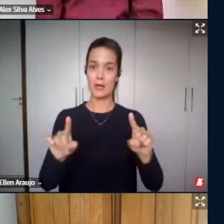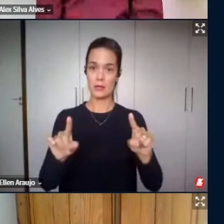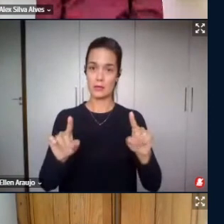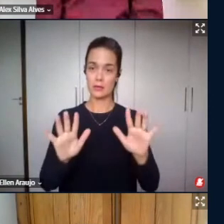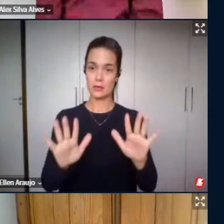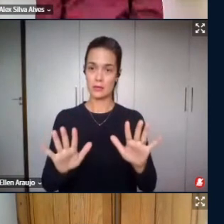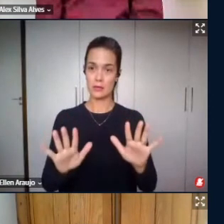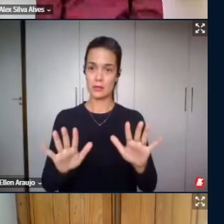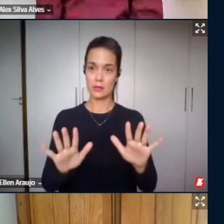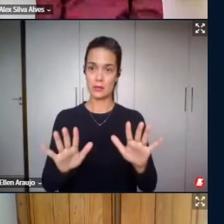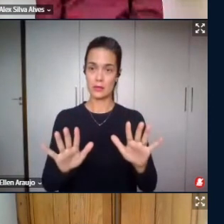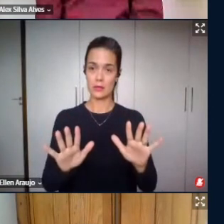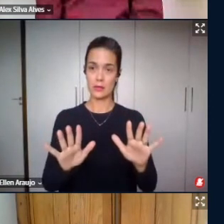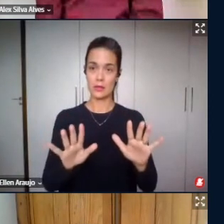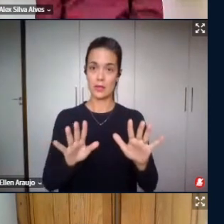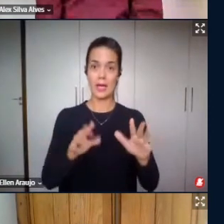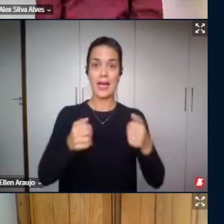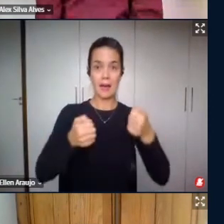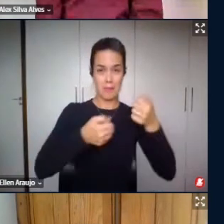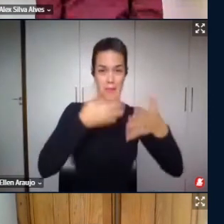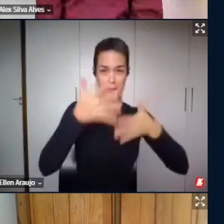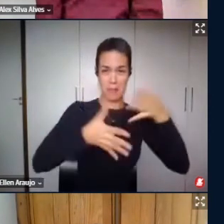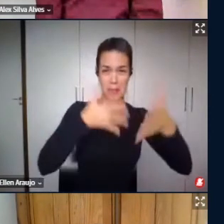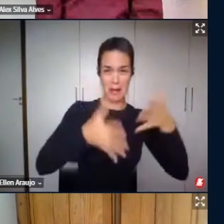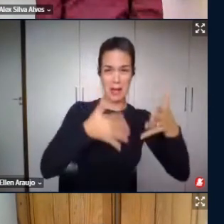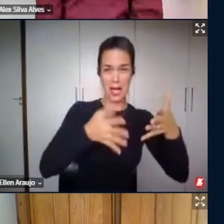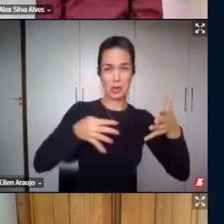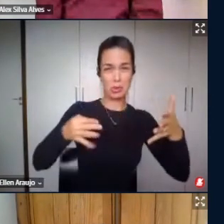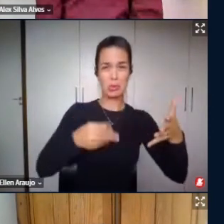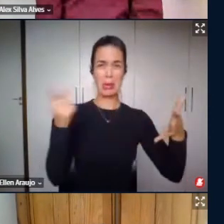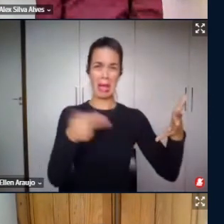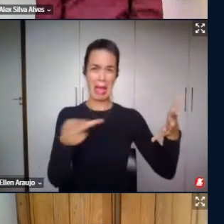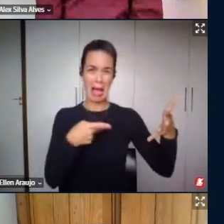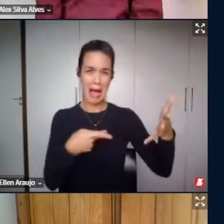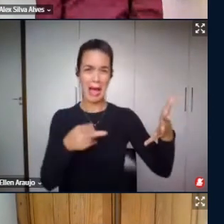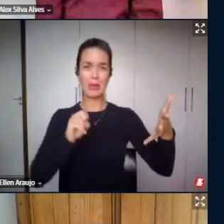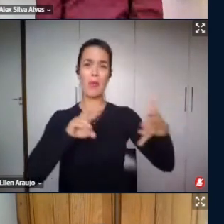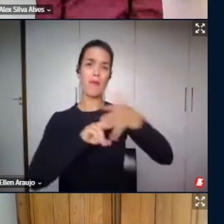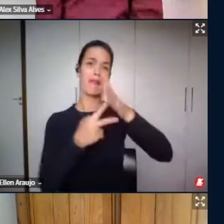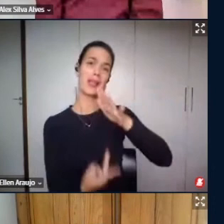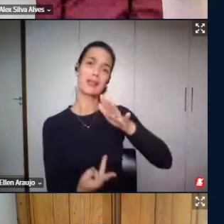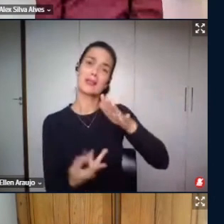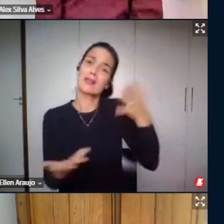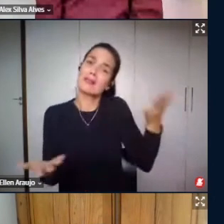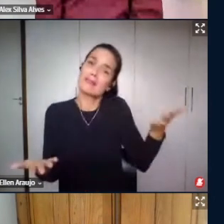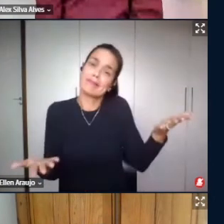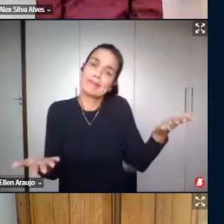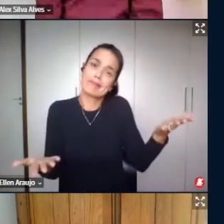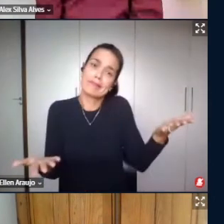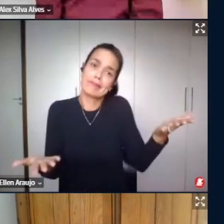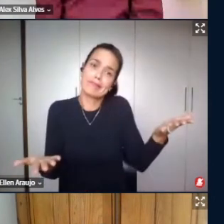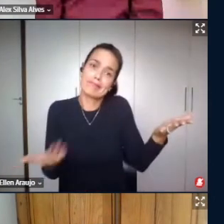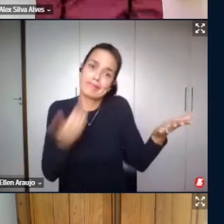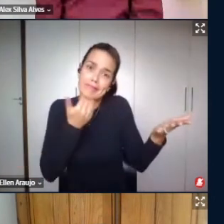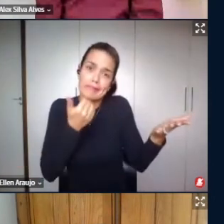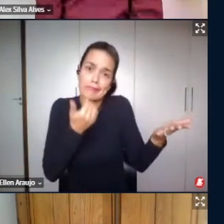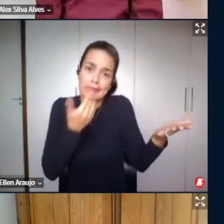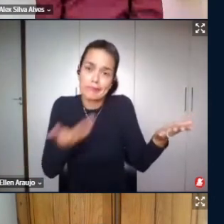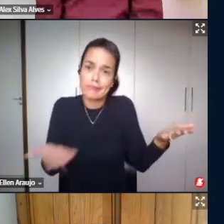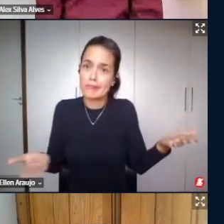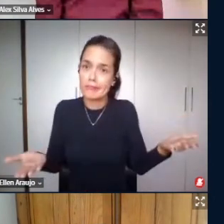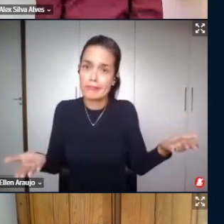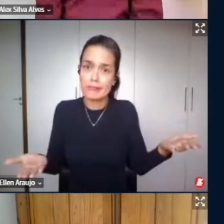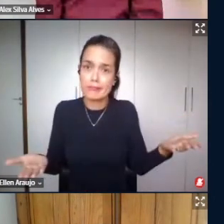que tudo aquilo aí que está sendo feito está errado, ou que é variação, nós estamos perdidos, tá? Quer dizer,